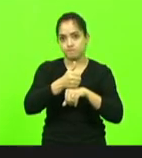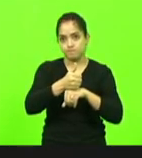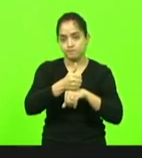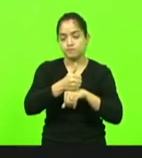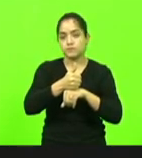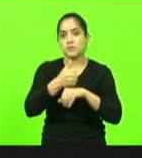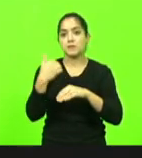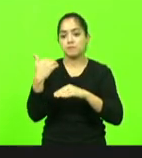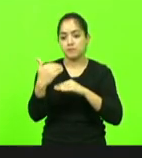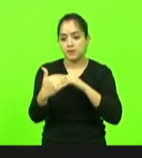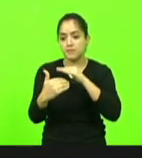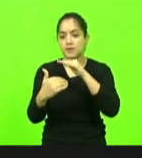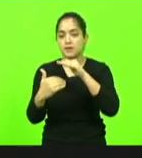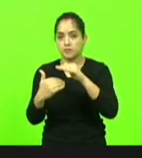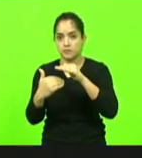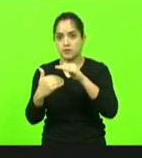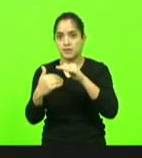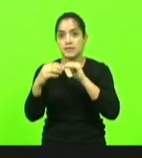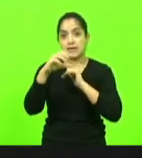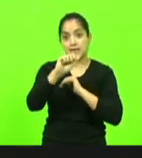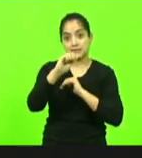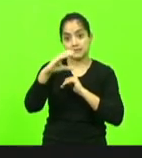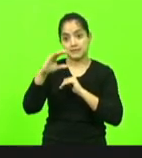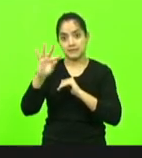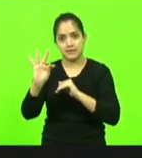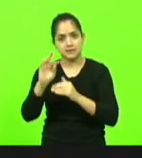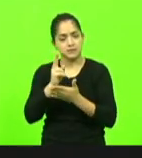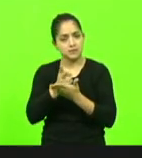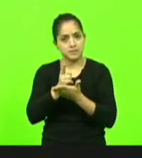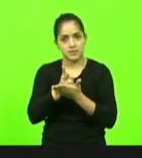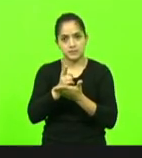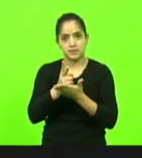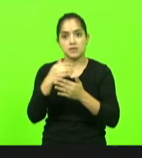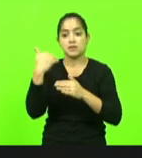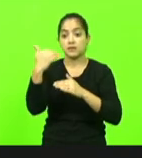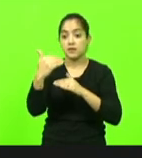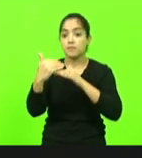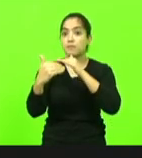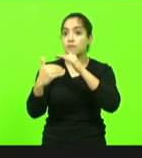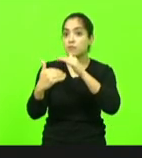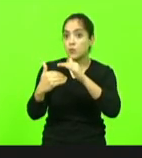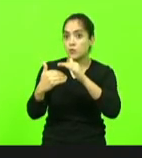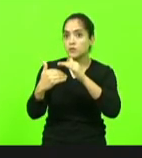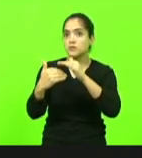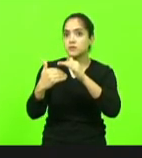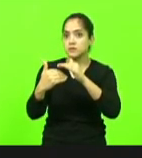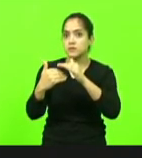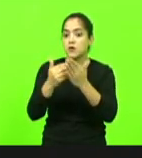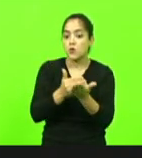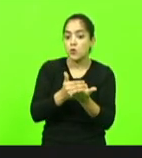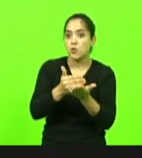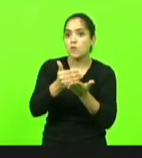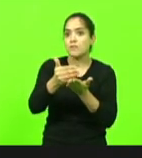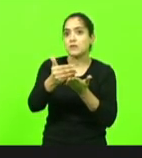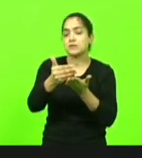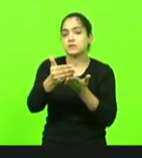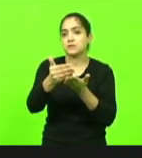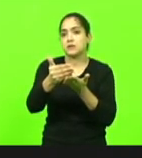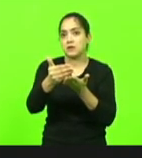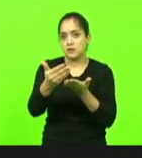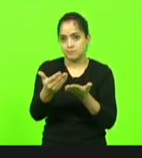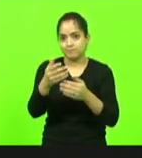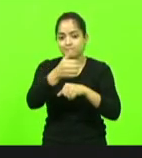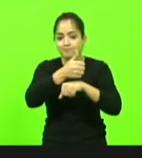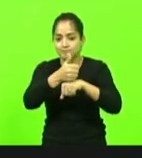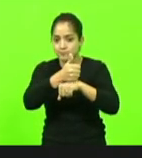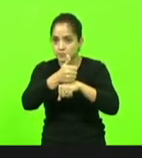etapa é ser ACT, quase sempre é assim. Depois é você iniciar a tua vida profissional